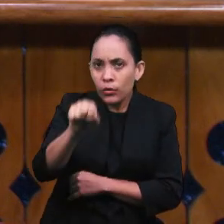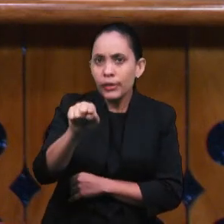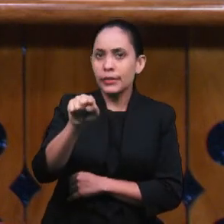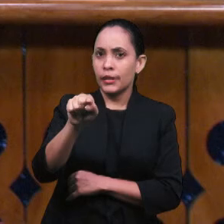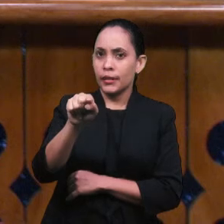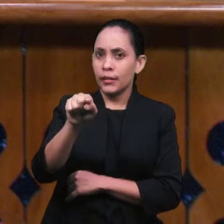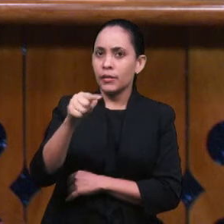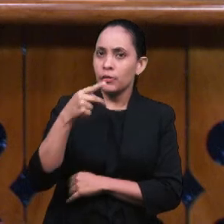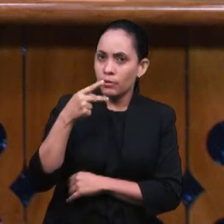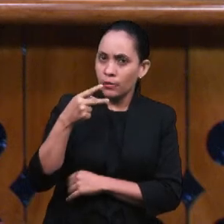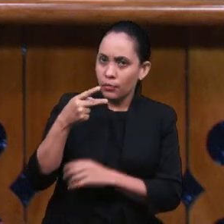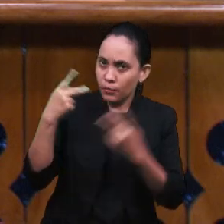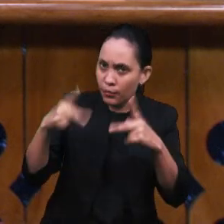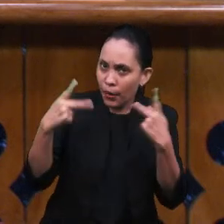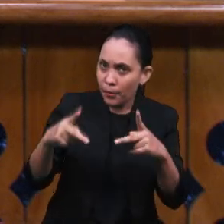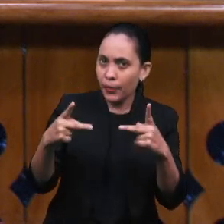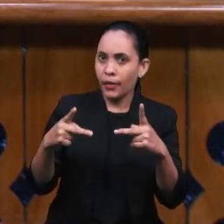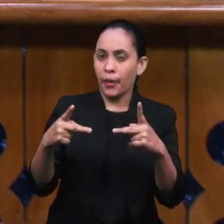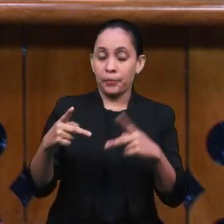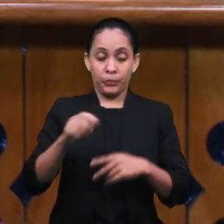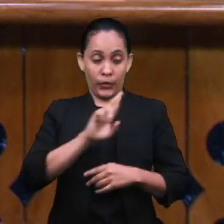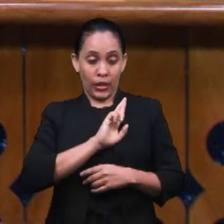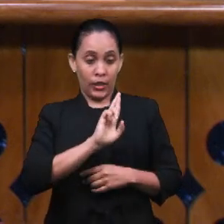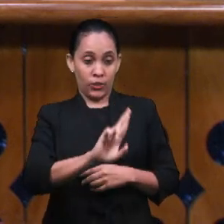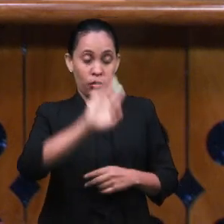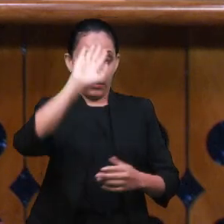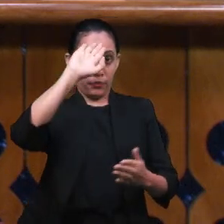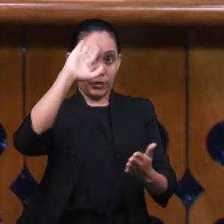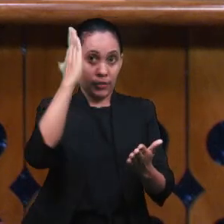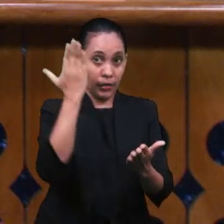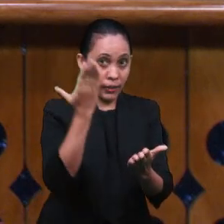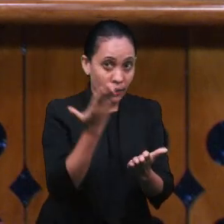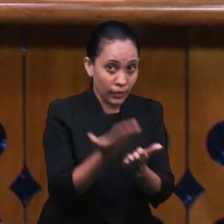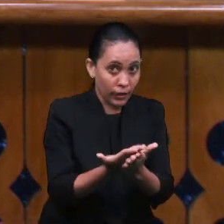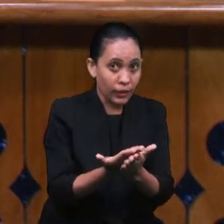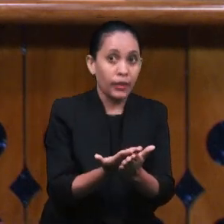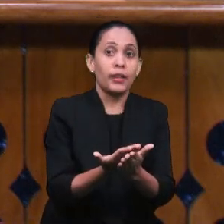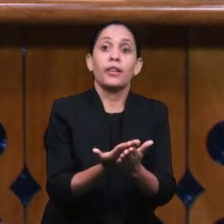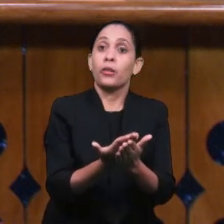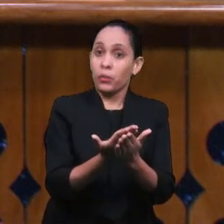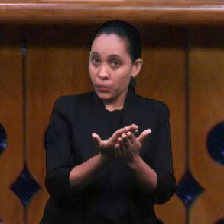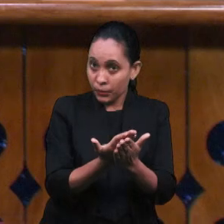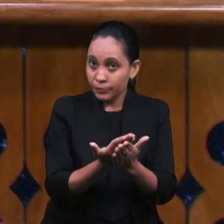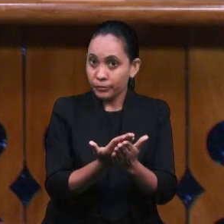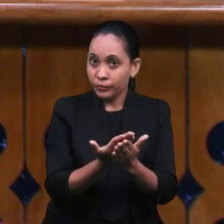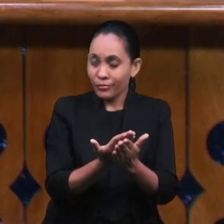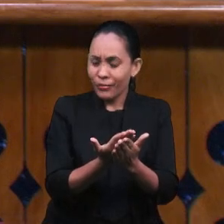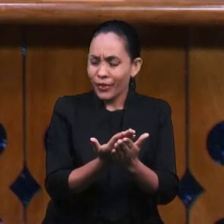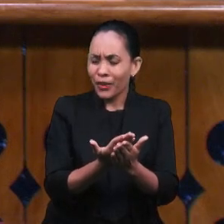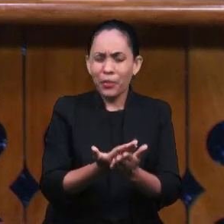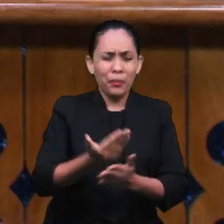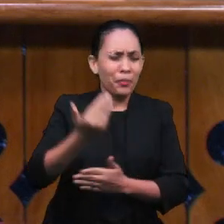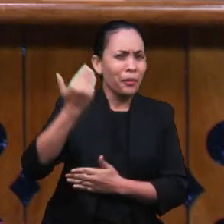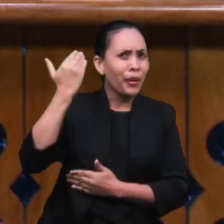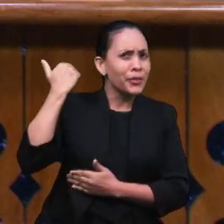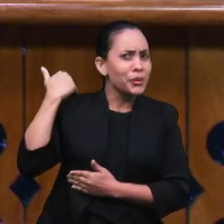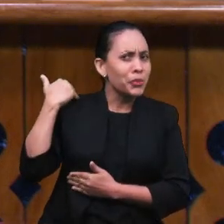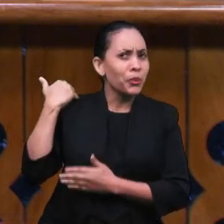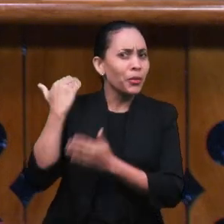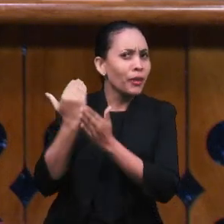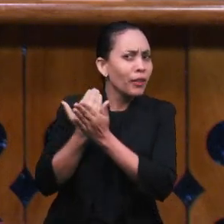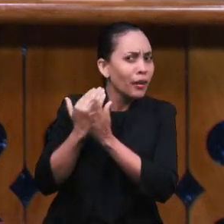você, de uma religião que você creu, de uma denominação que ficou para lá, está para trás. Você não